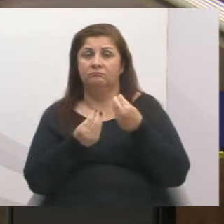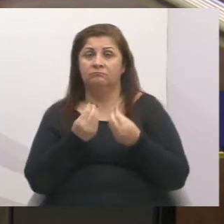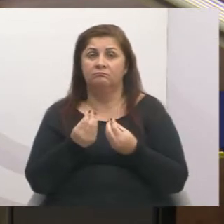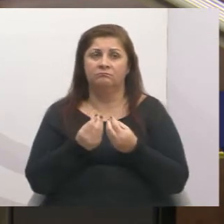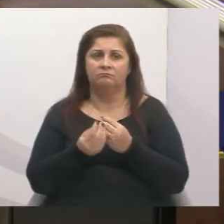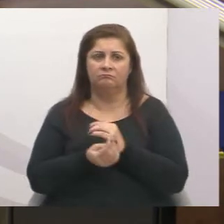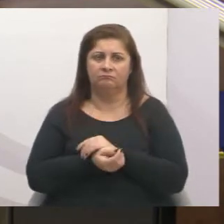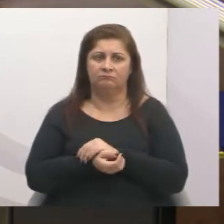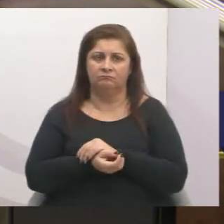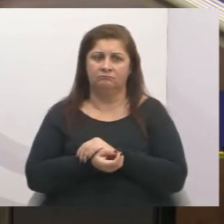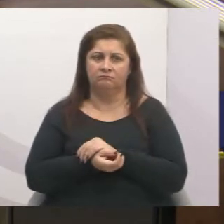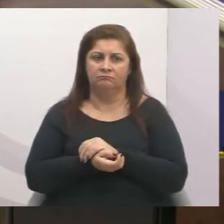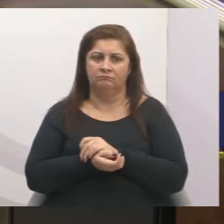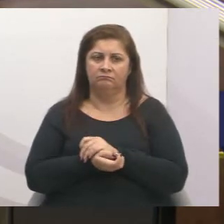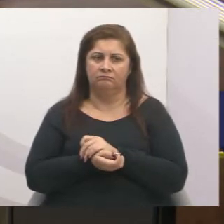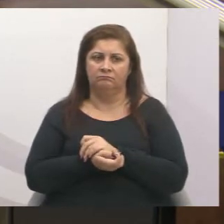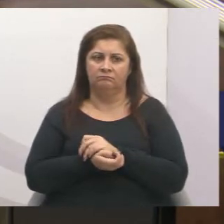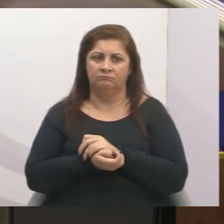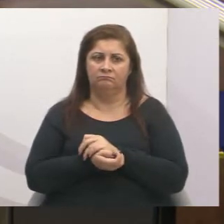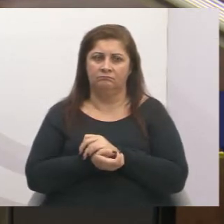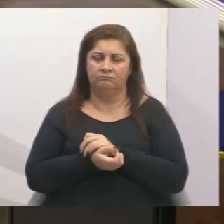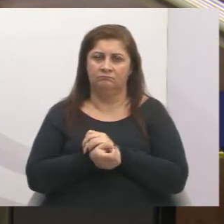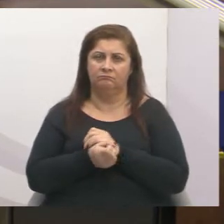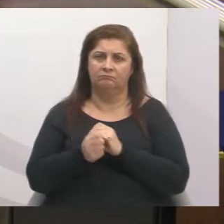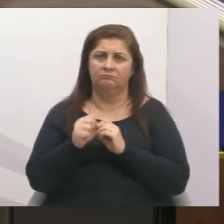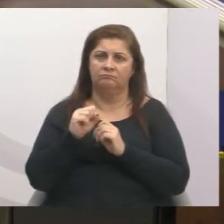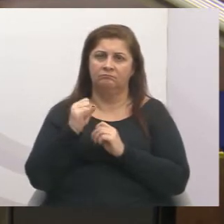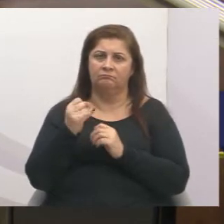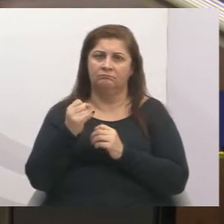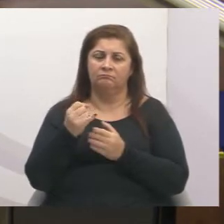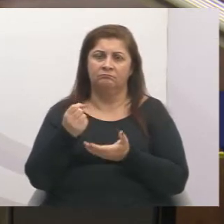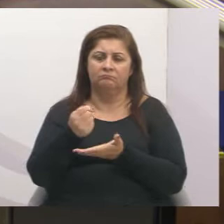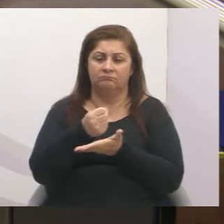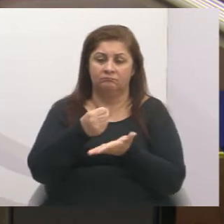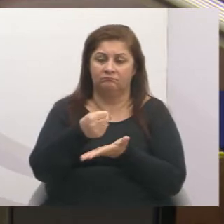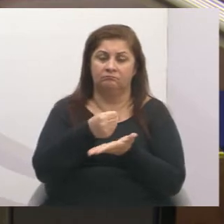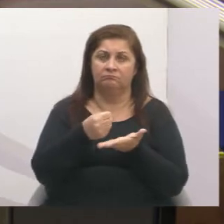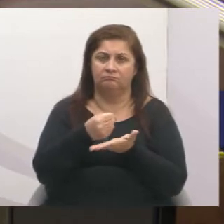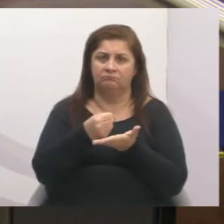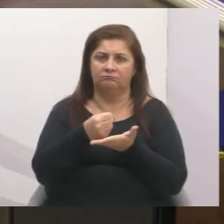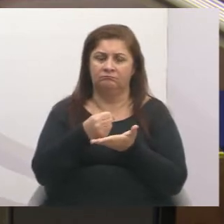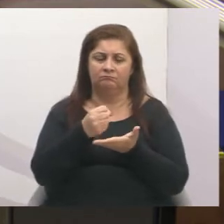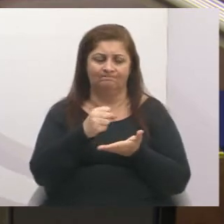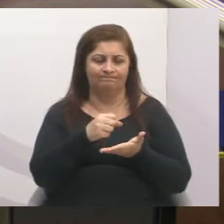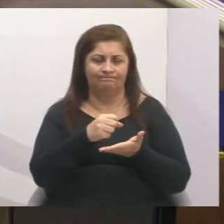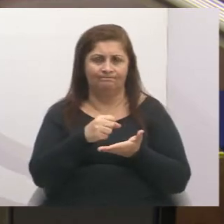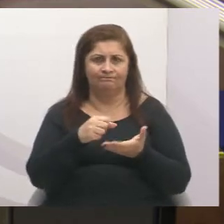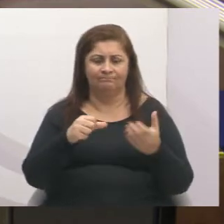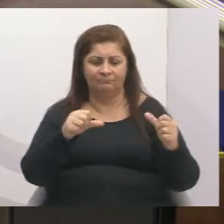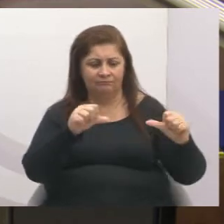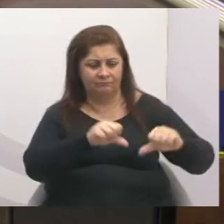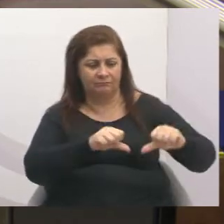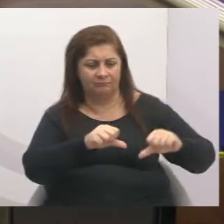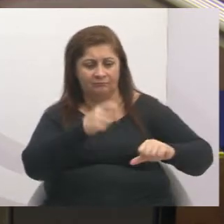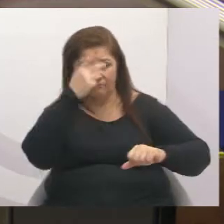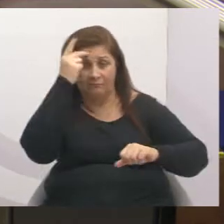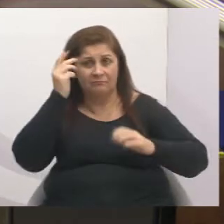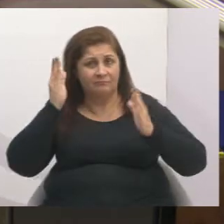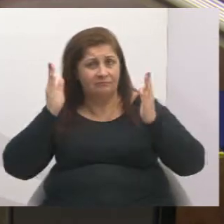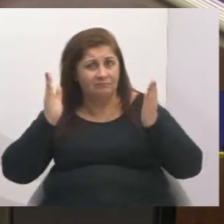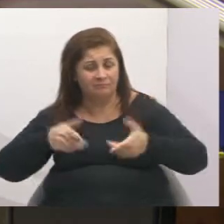aquilo que, em termos de princípio, de fundamento, prejudica a classe trabalhadora que já deu